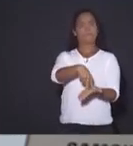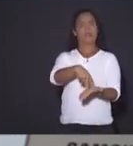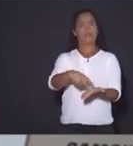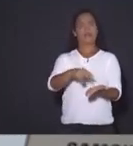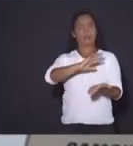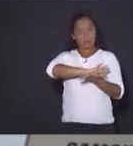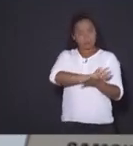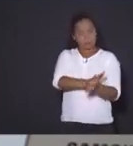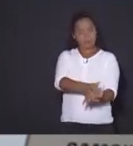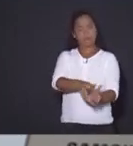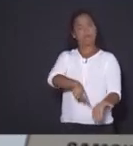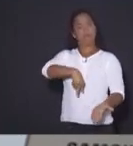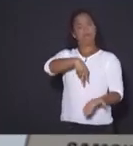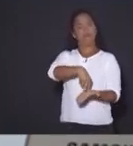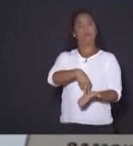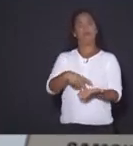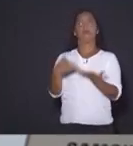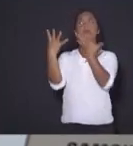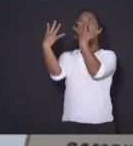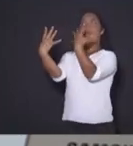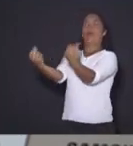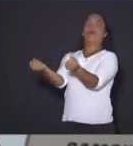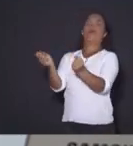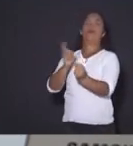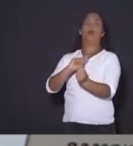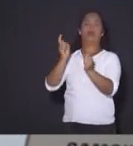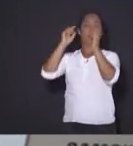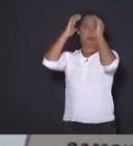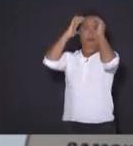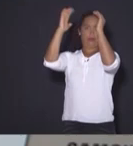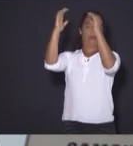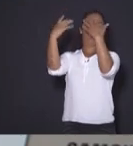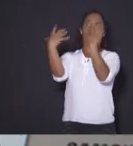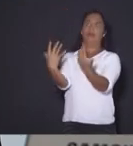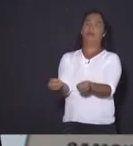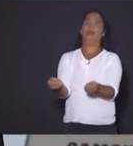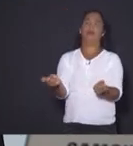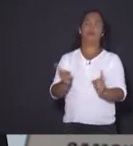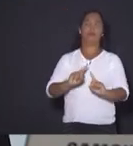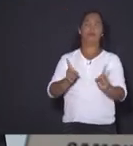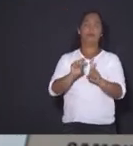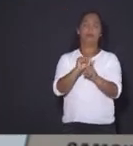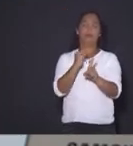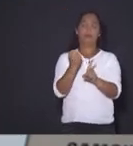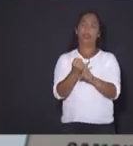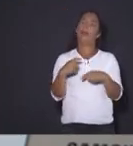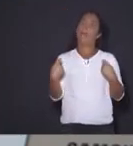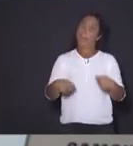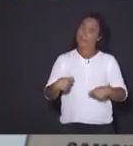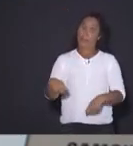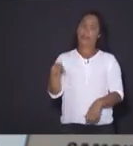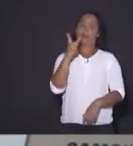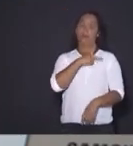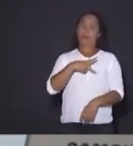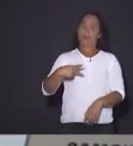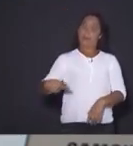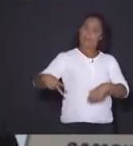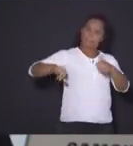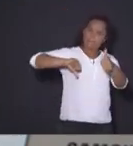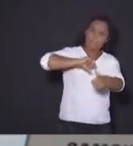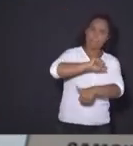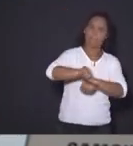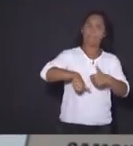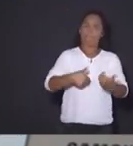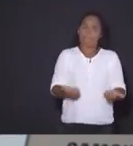e que não afirma o status quo dado como é definidor na sociedade estão sem professores transformadores